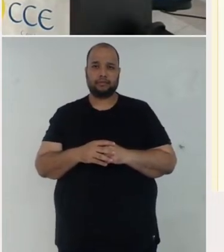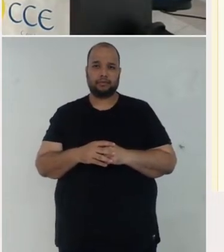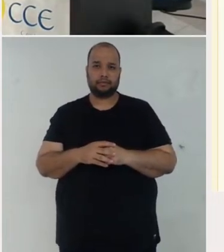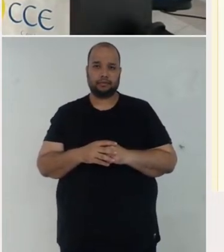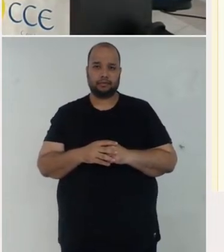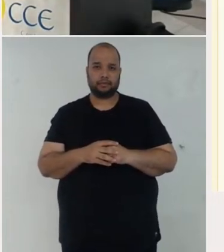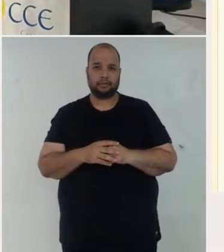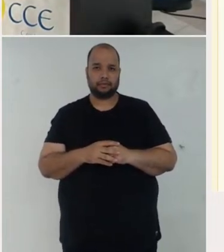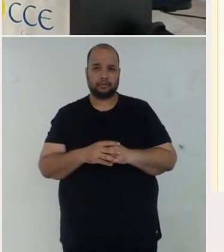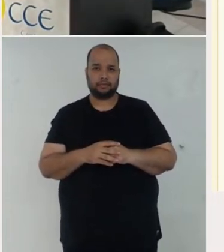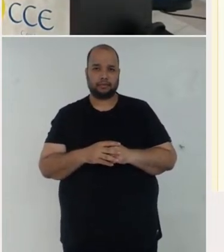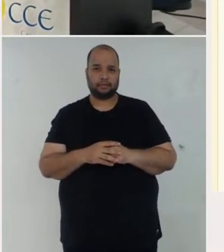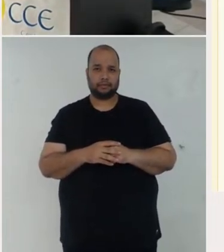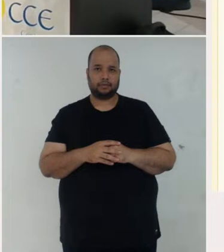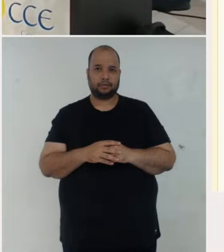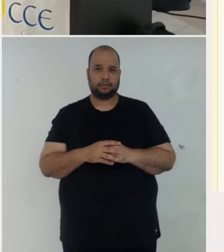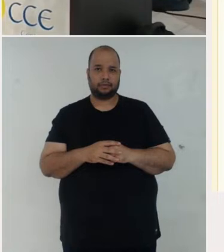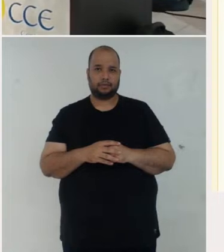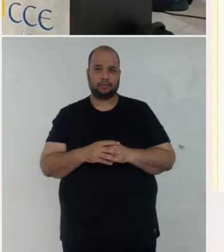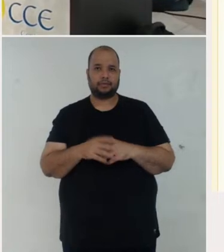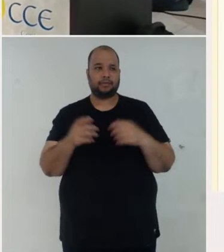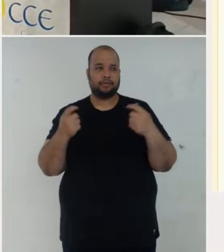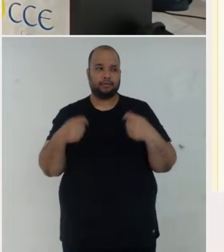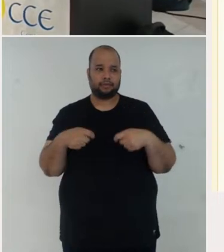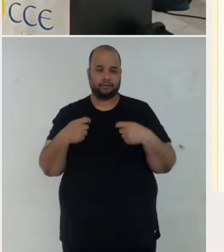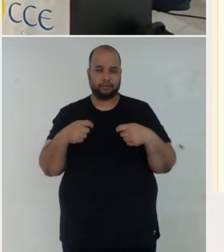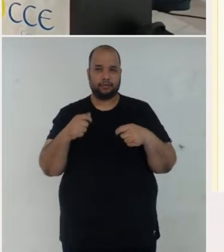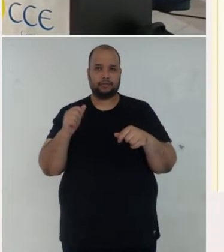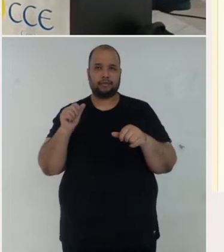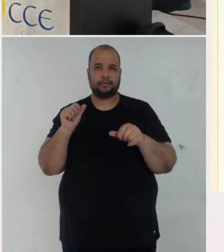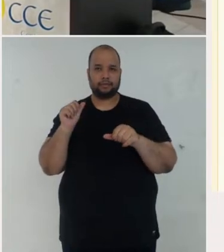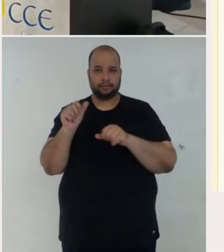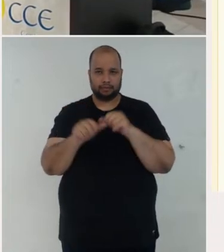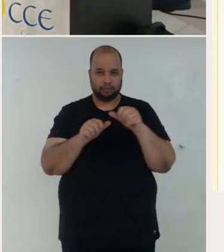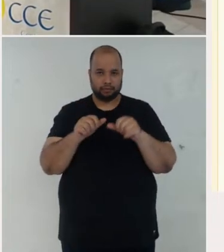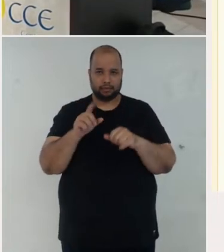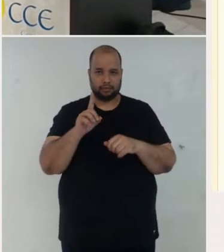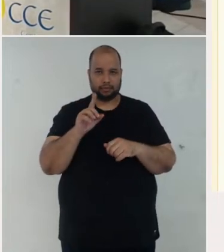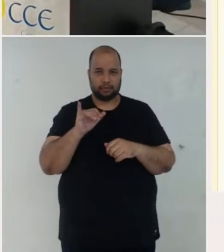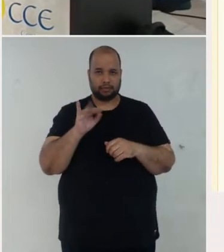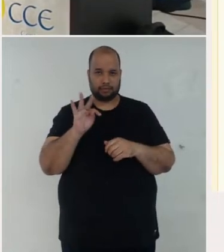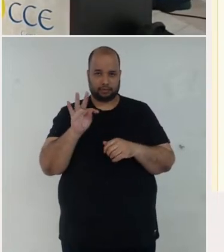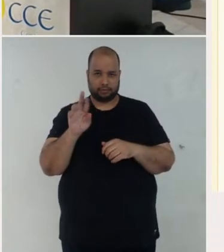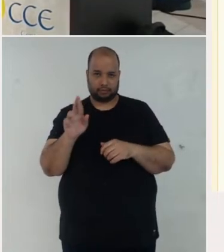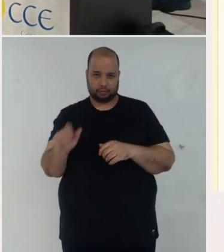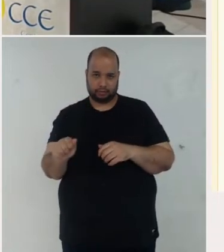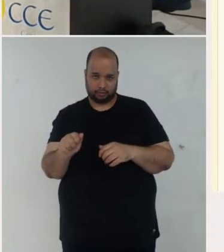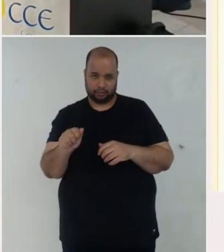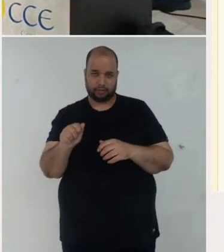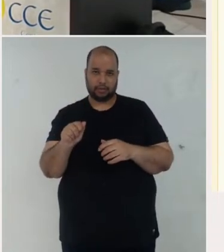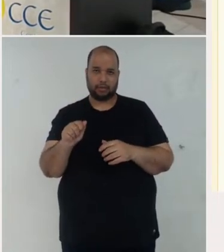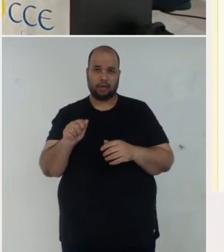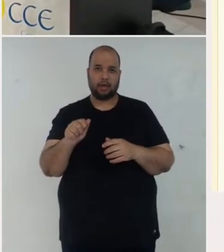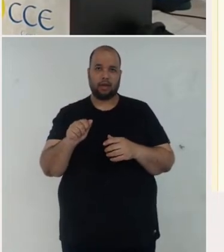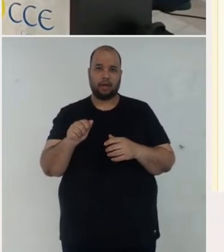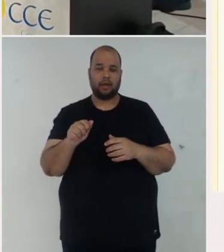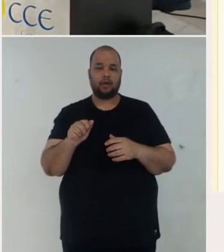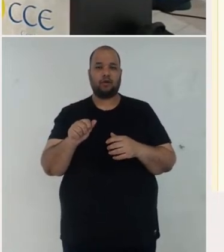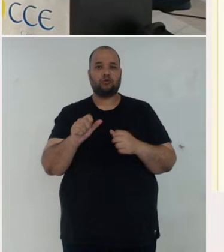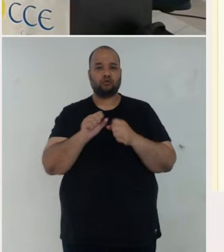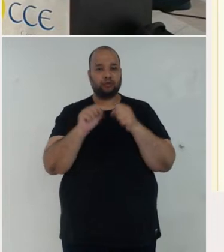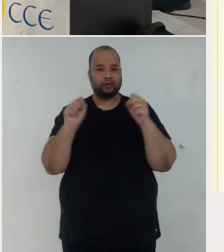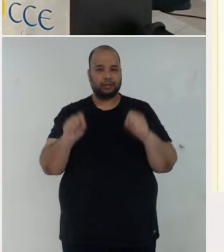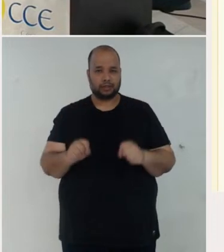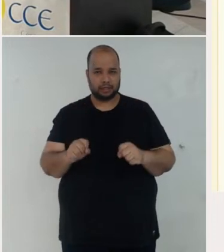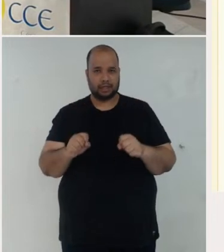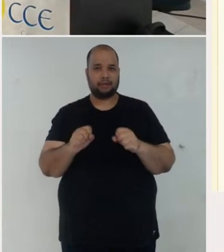nós precisamos transformar o DITRA em uma plataforma de pesquisa. Não é apenas um produto